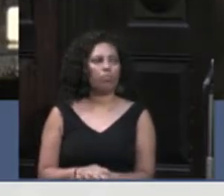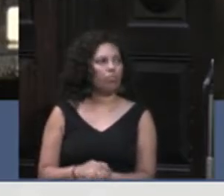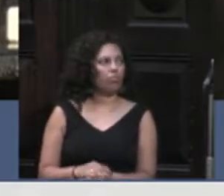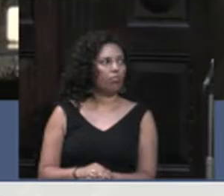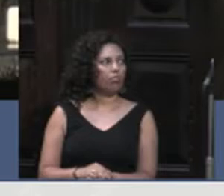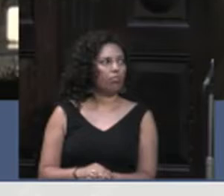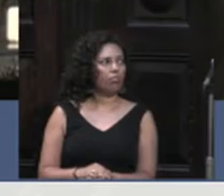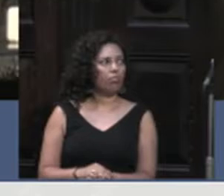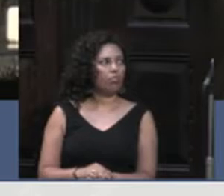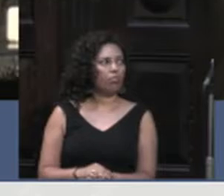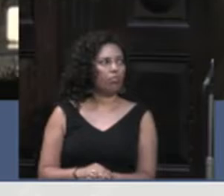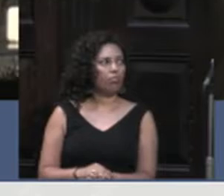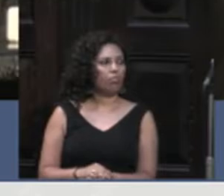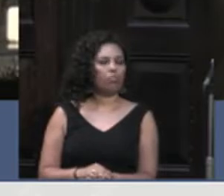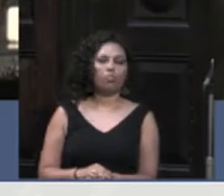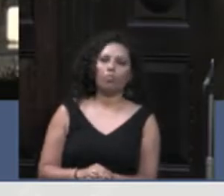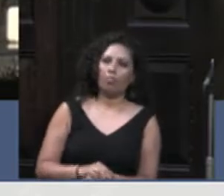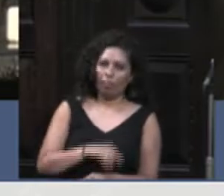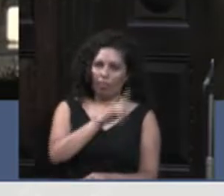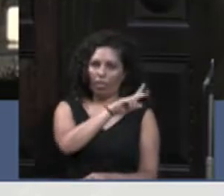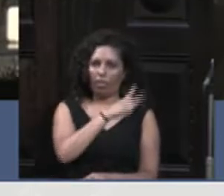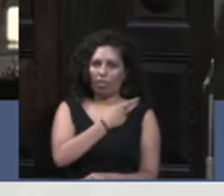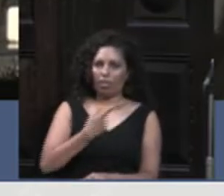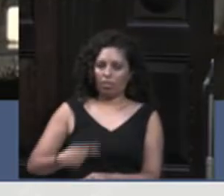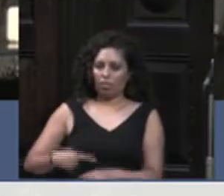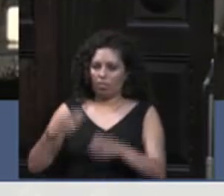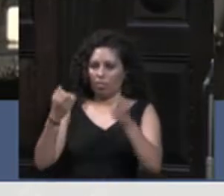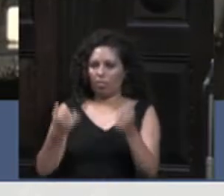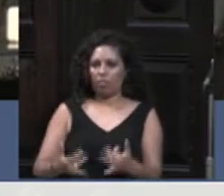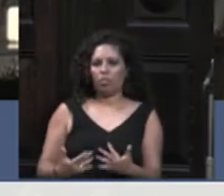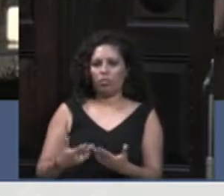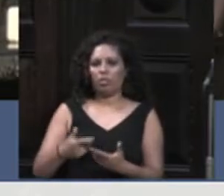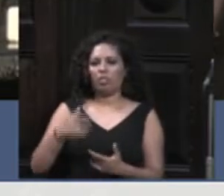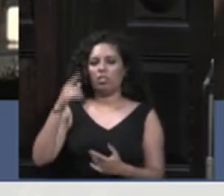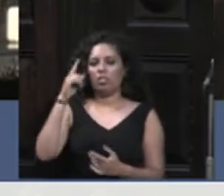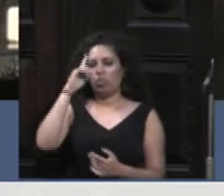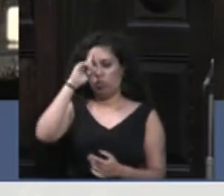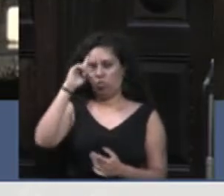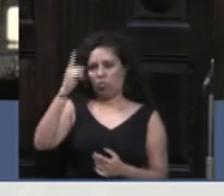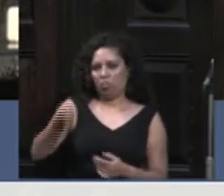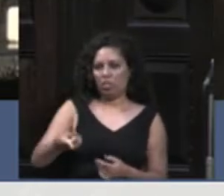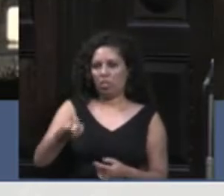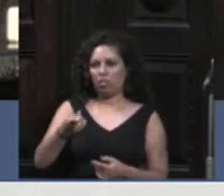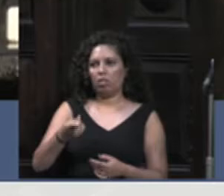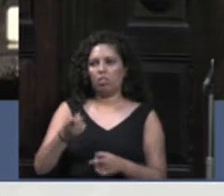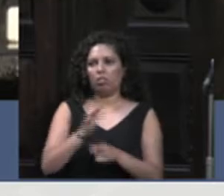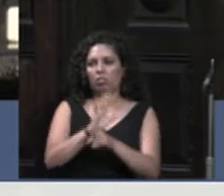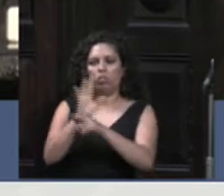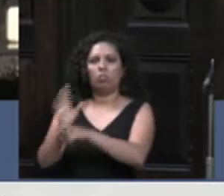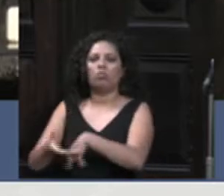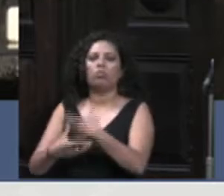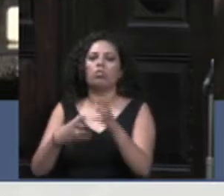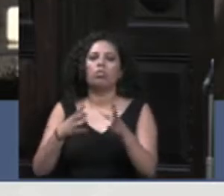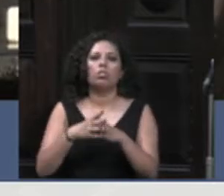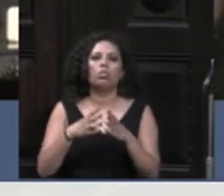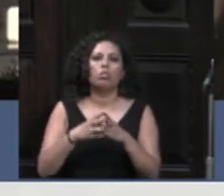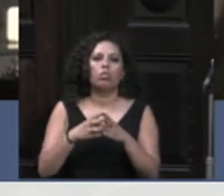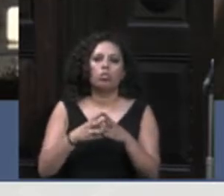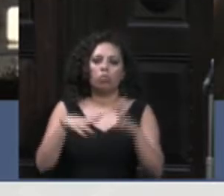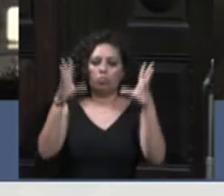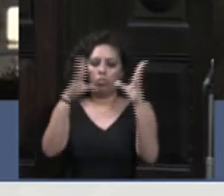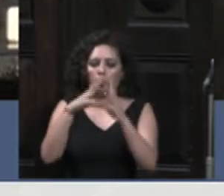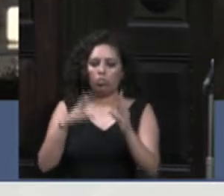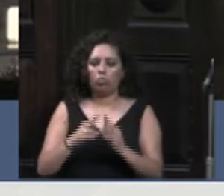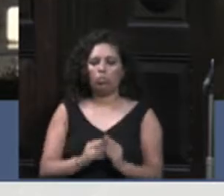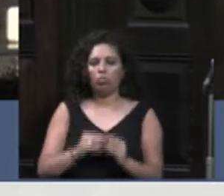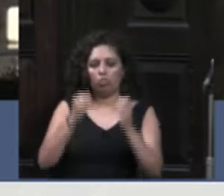Indicação legislativa 253/2018, de autoria do deputado Benedito Alves, que solicita ao excelentíssimo senhor governador do Estado do Rio de Janeiro o envio de mensagem dispondo